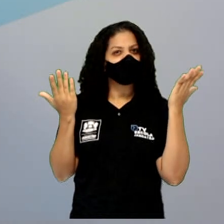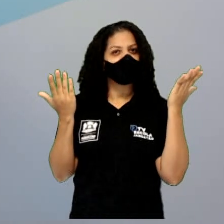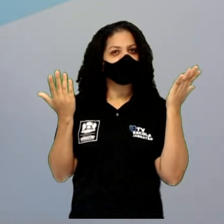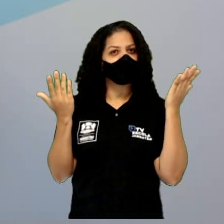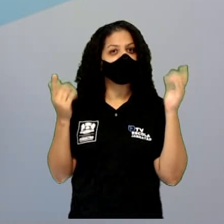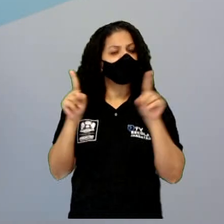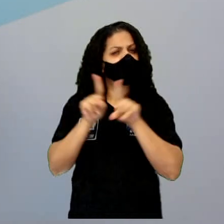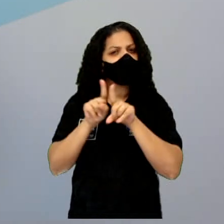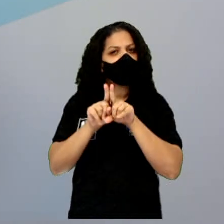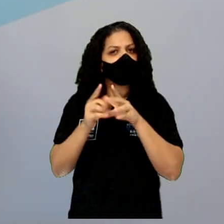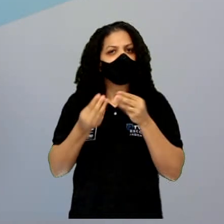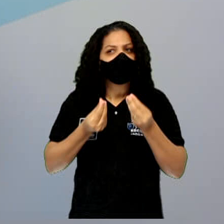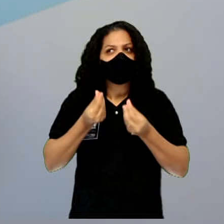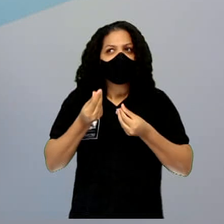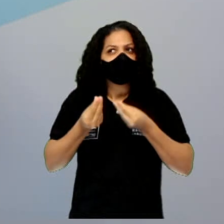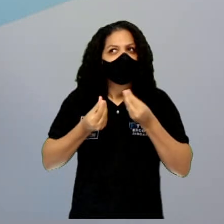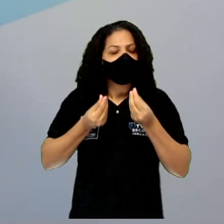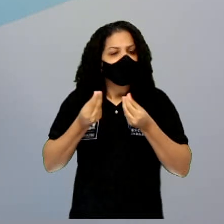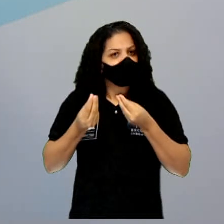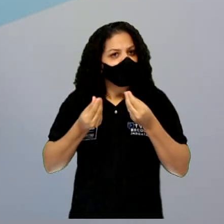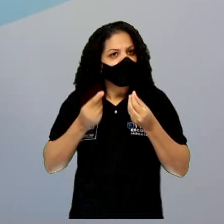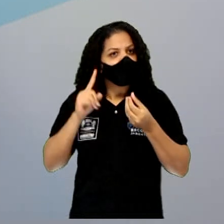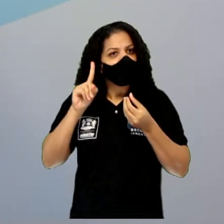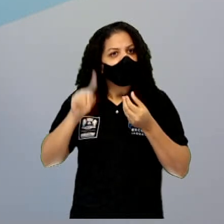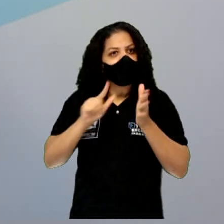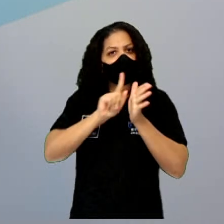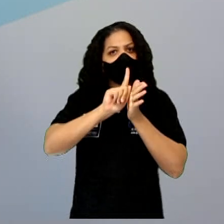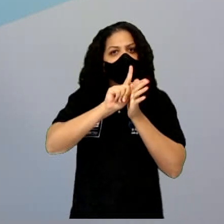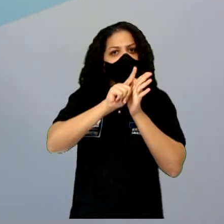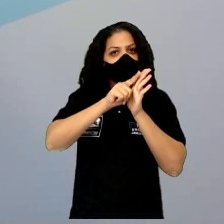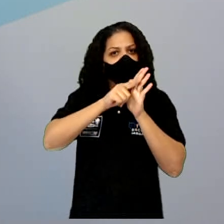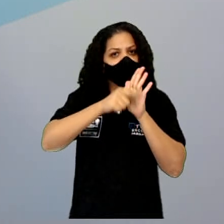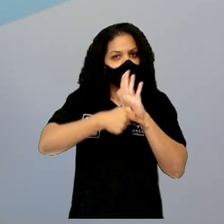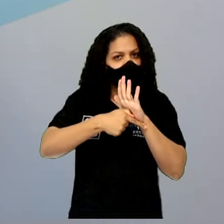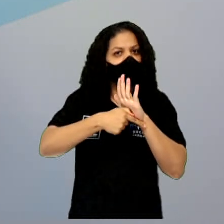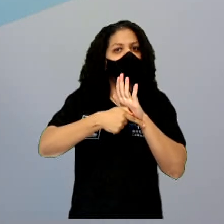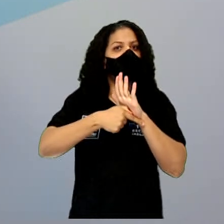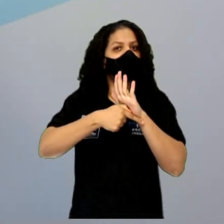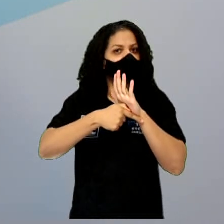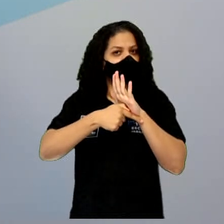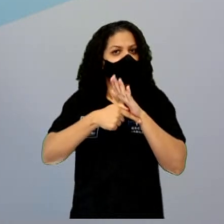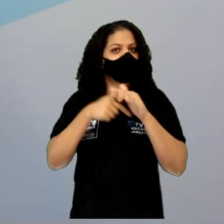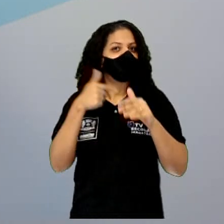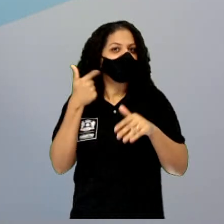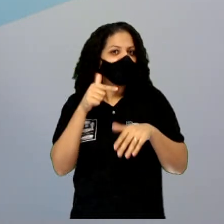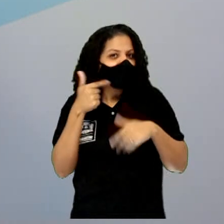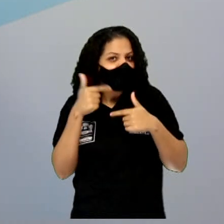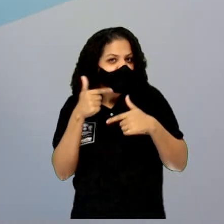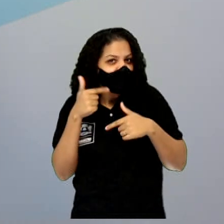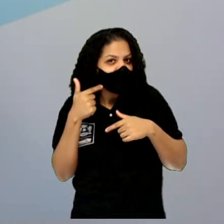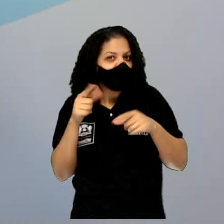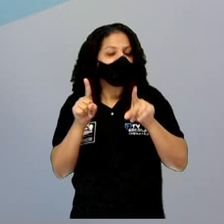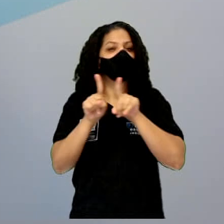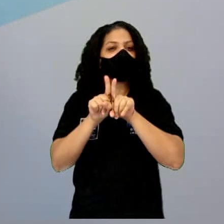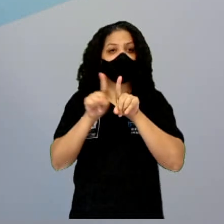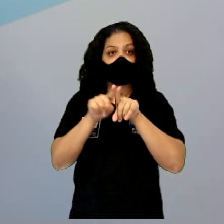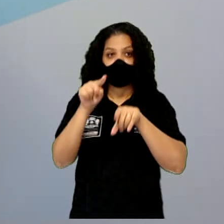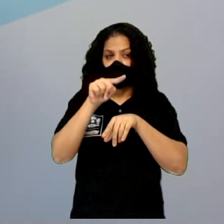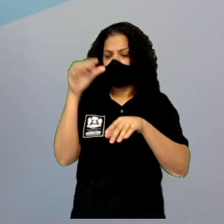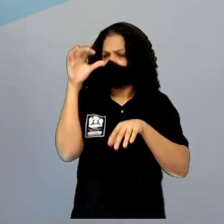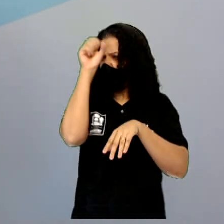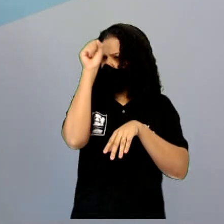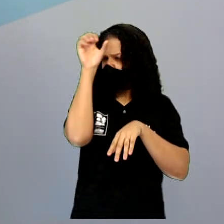como eu posso dizer para vocês, ele é um gênero que é divertido e também você consegue aprender bastante através